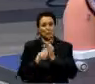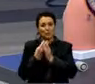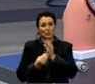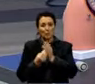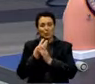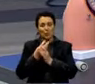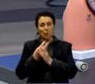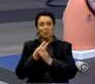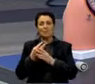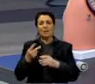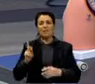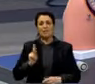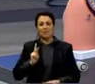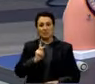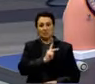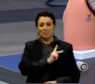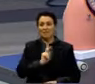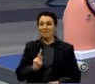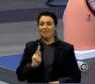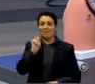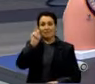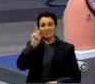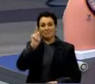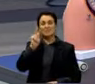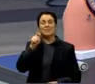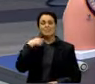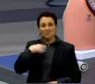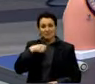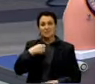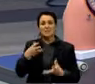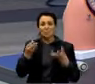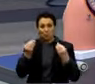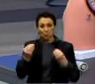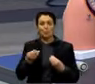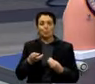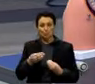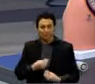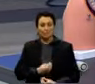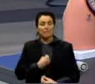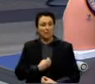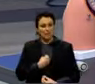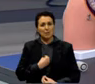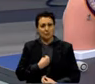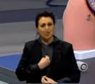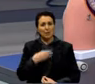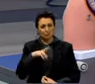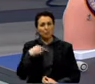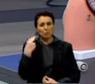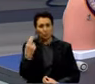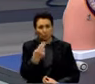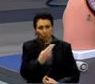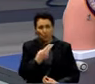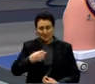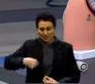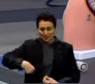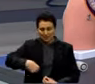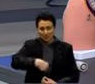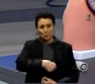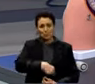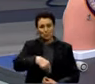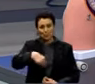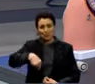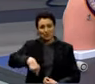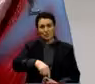a vitamina K, que nós precisamos também bastante para a nossa sobrevivência. No intestino grosso